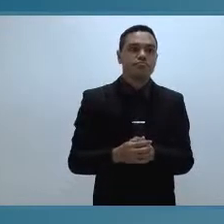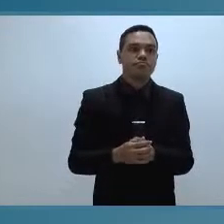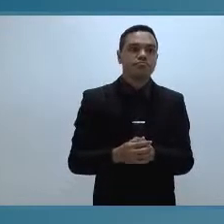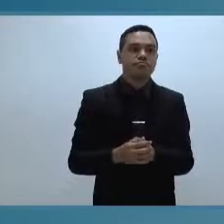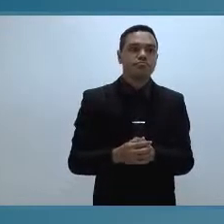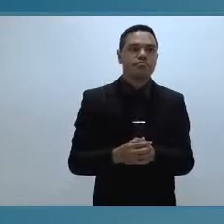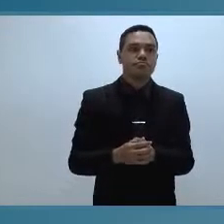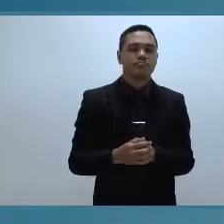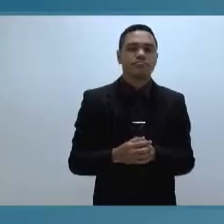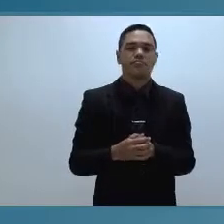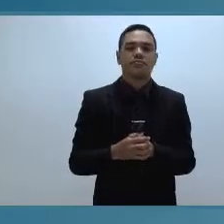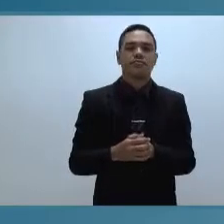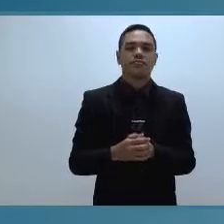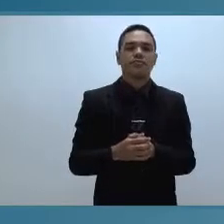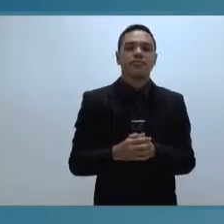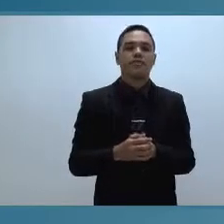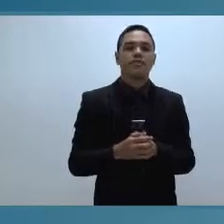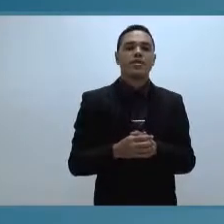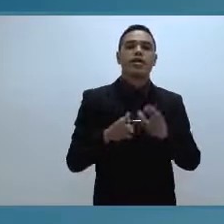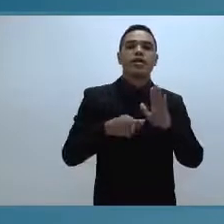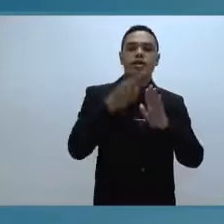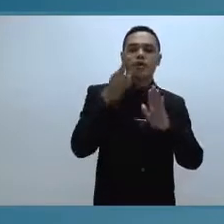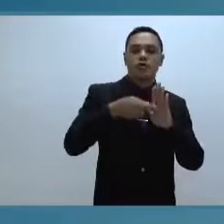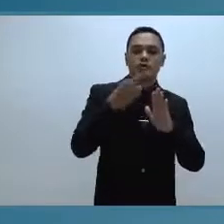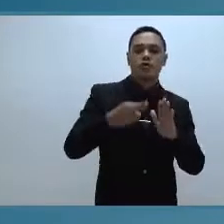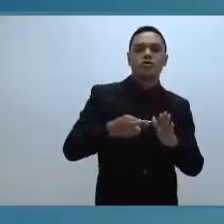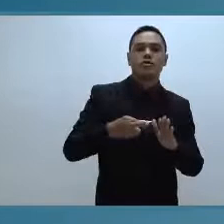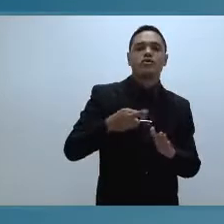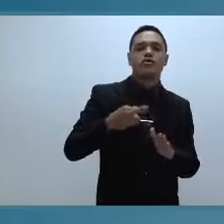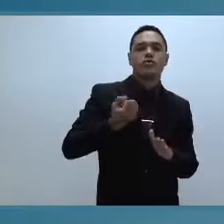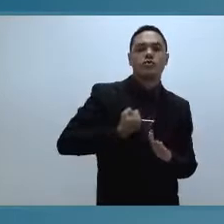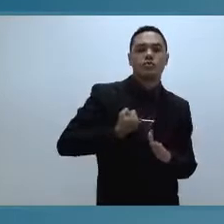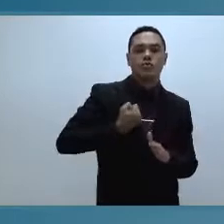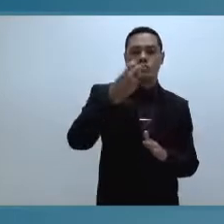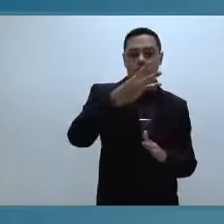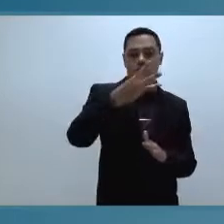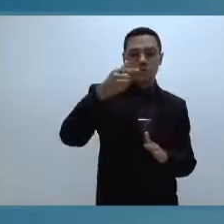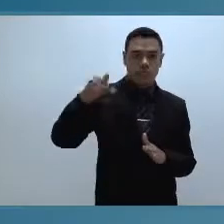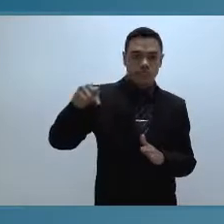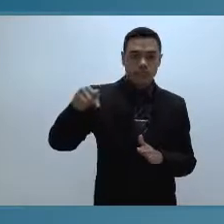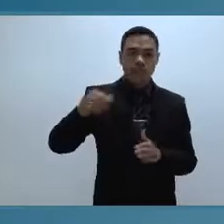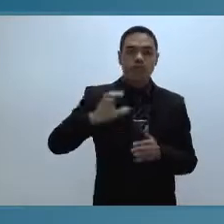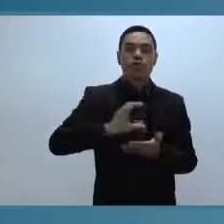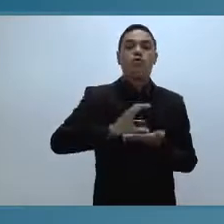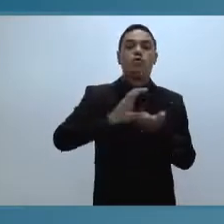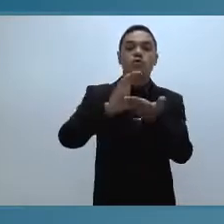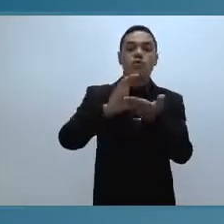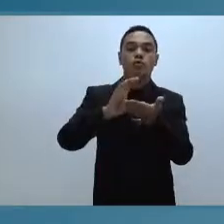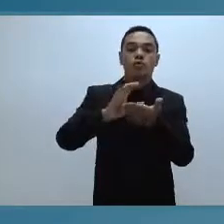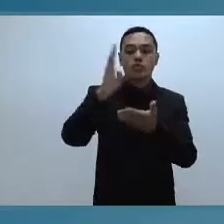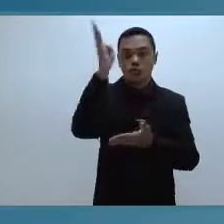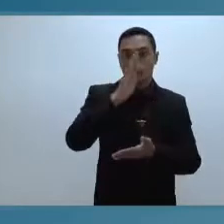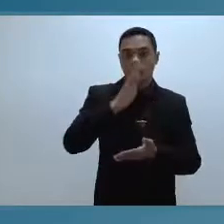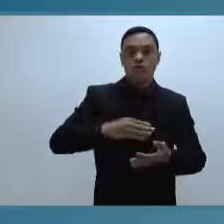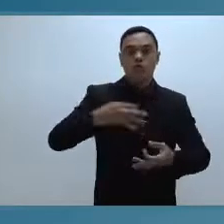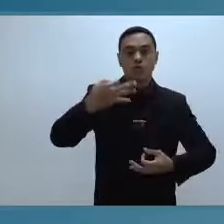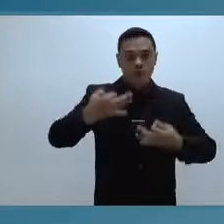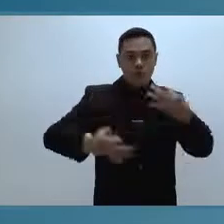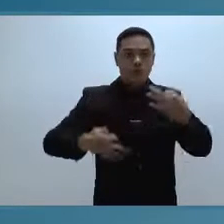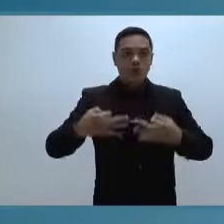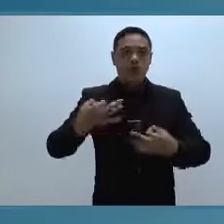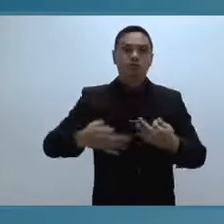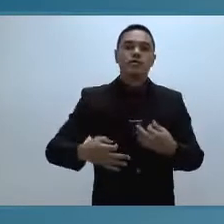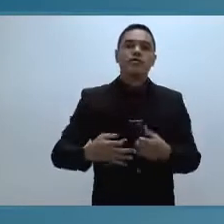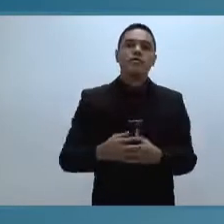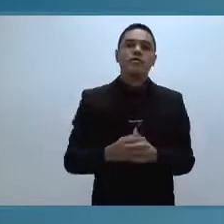Com a edição da resolução de número 37 de 2007 do Conselho Nacional de Justiça, este tribunal editou a resolução de